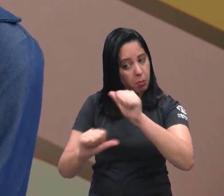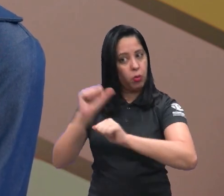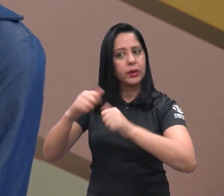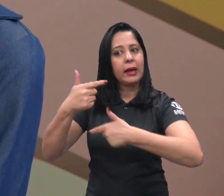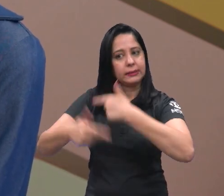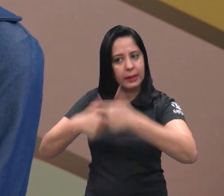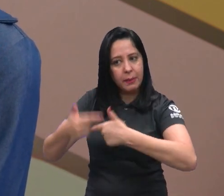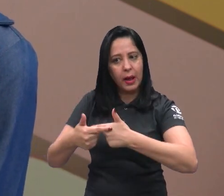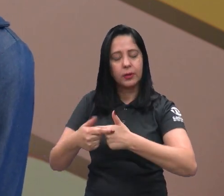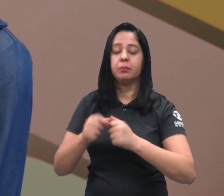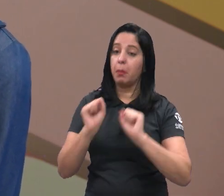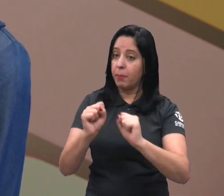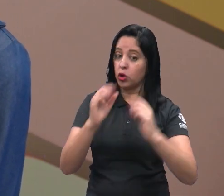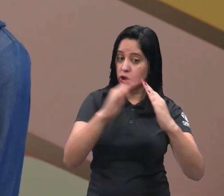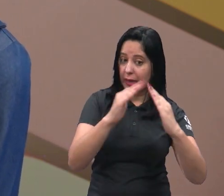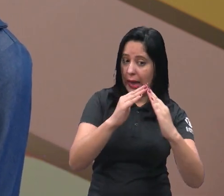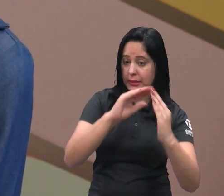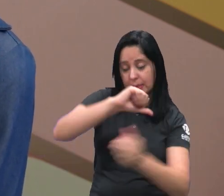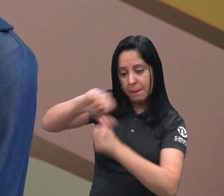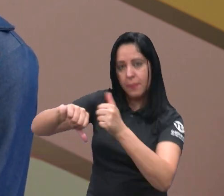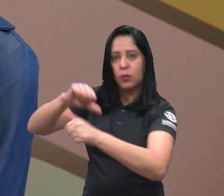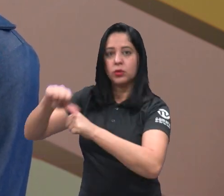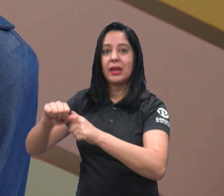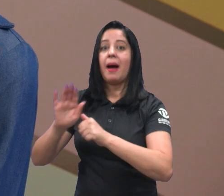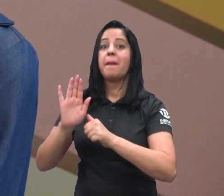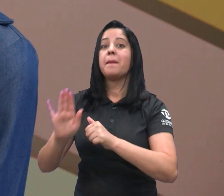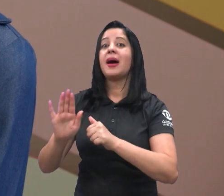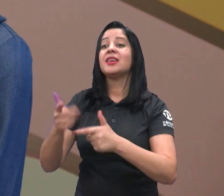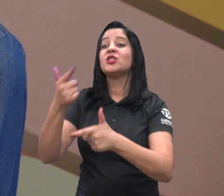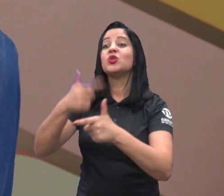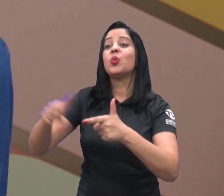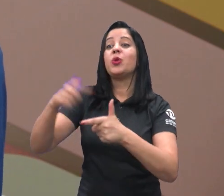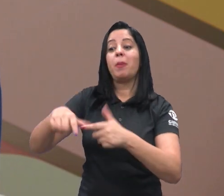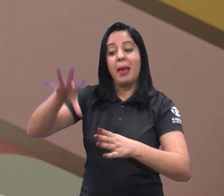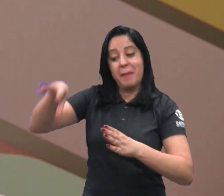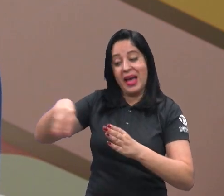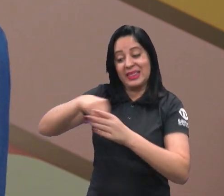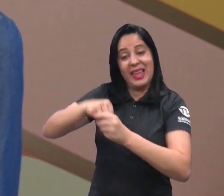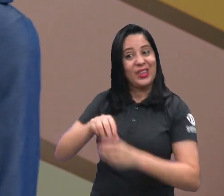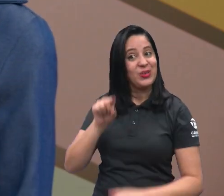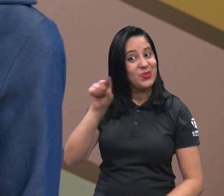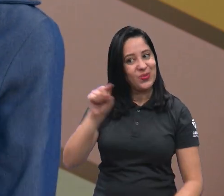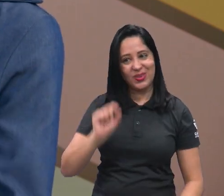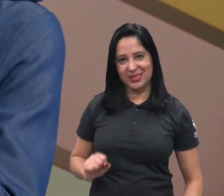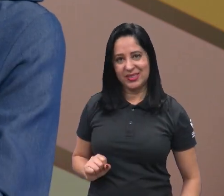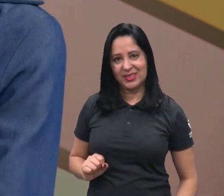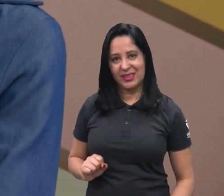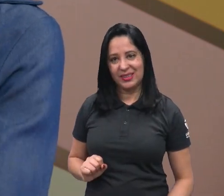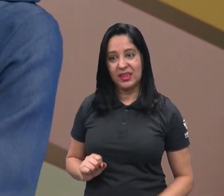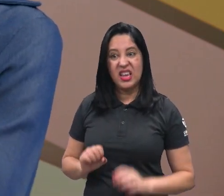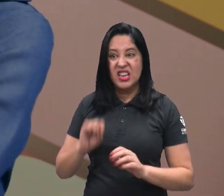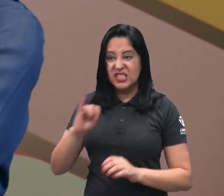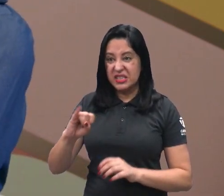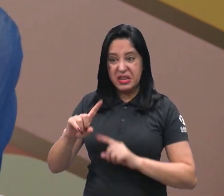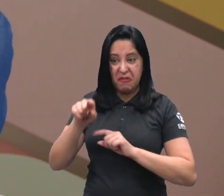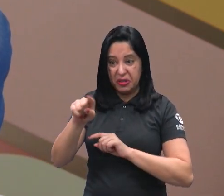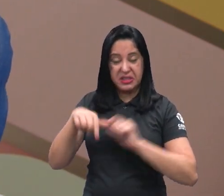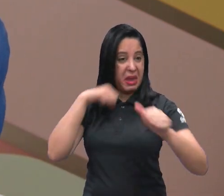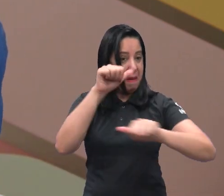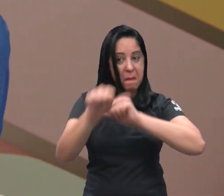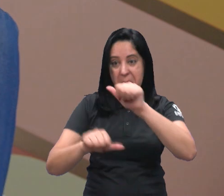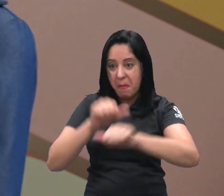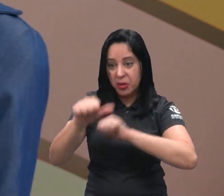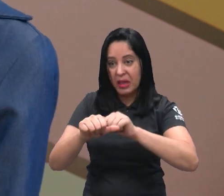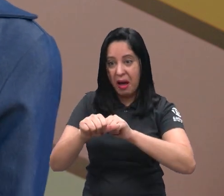de casa, você pode mudar de planeta. O problema está dentro de você, é com você. Então, para onde você for, você vai levar o problema